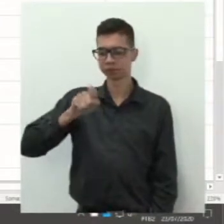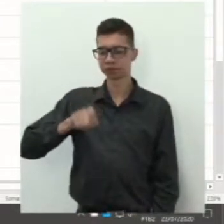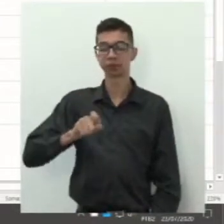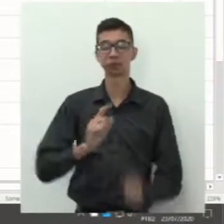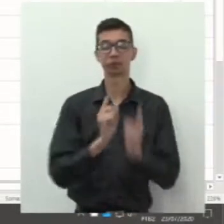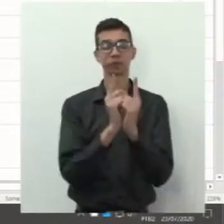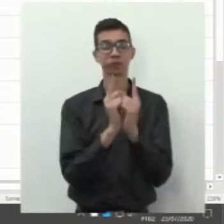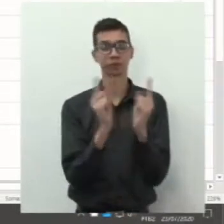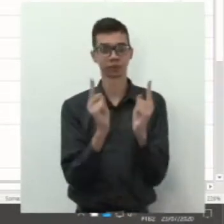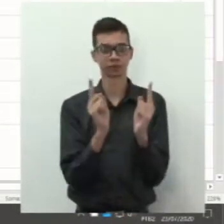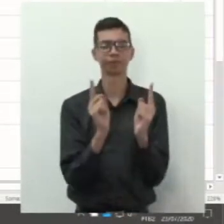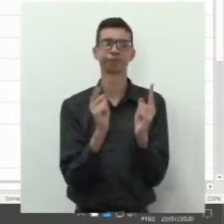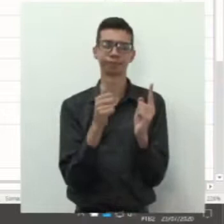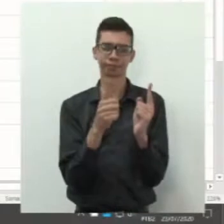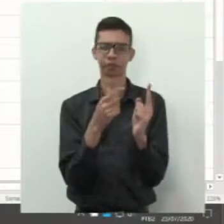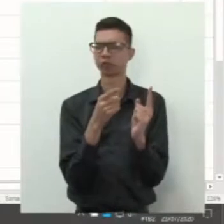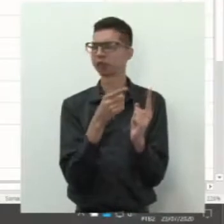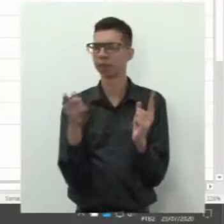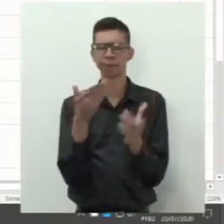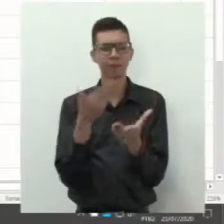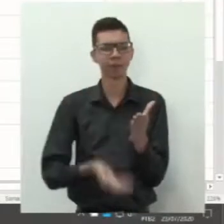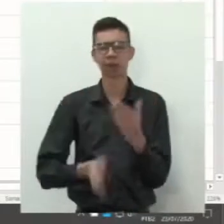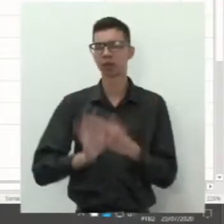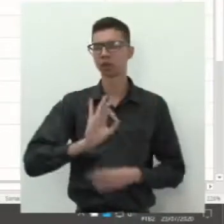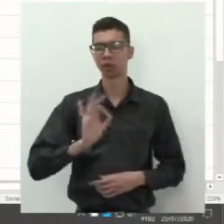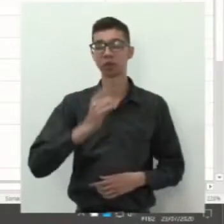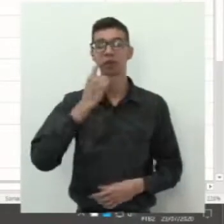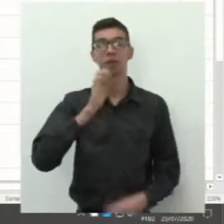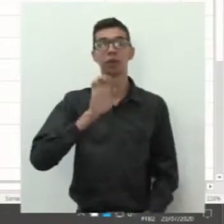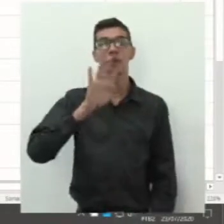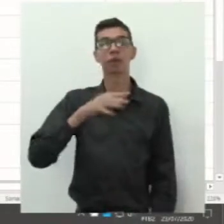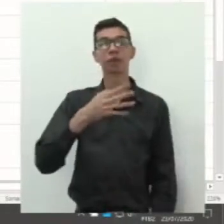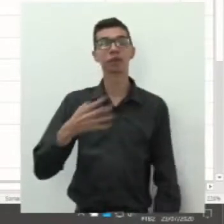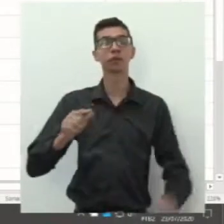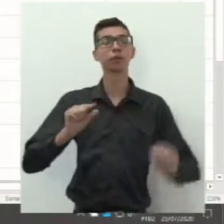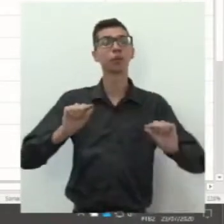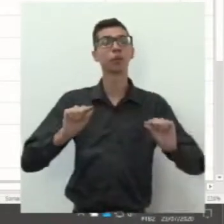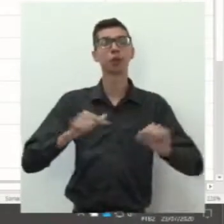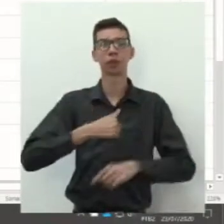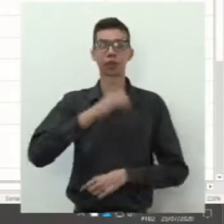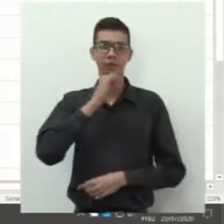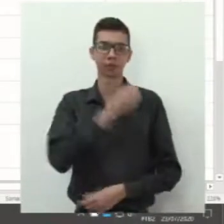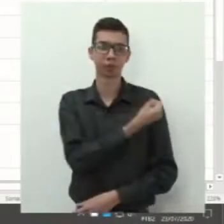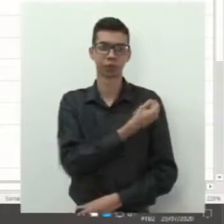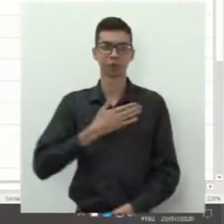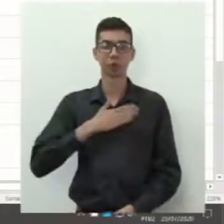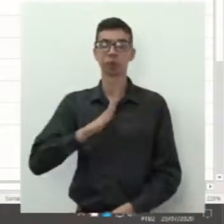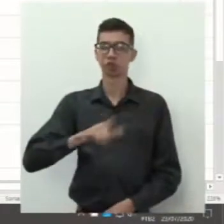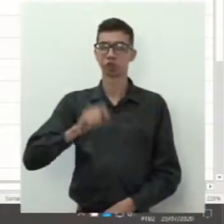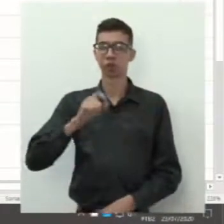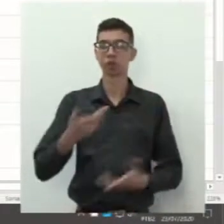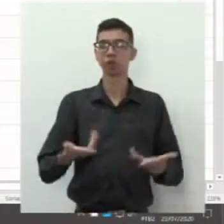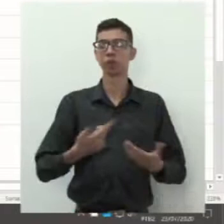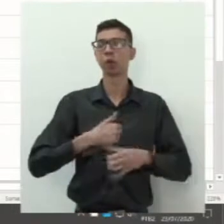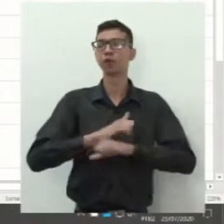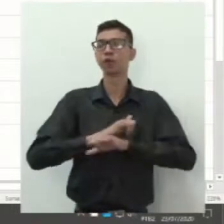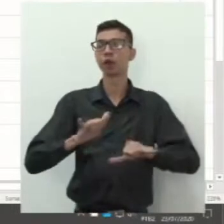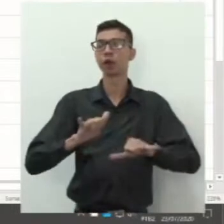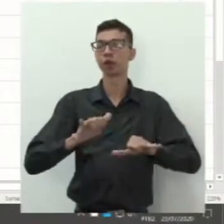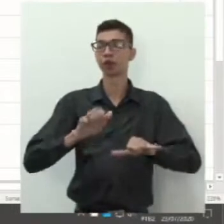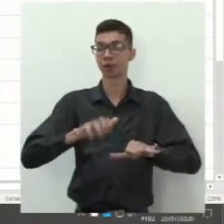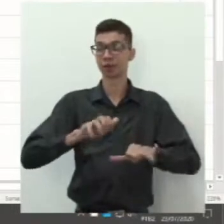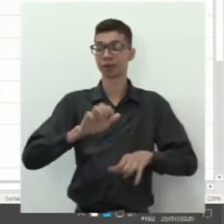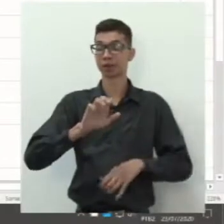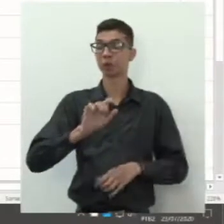aqui. Então, ó, o que eu falei para o Excel? Selecionei todos os meus números e falei, ó, o tipo de dado aqui é moeda. Ele entende isso e